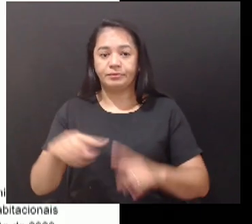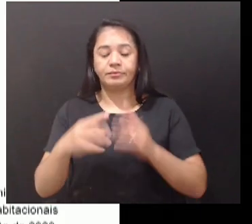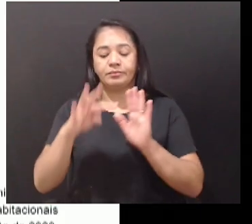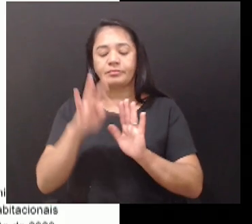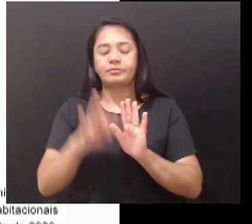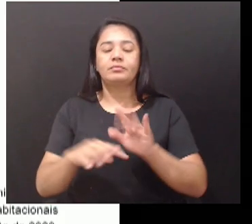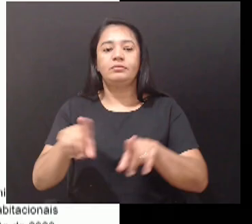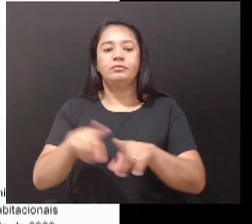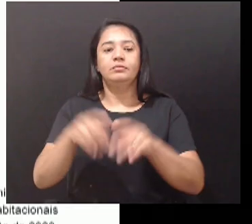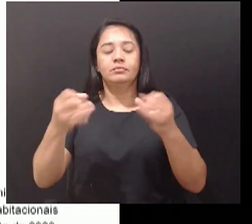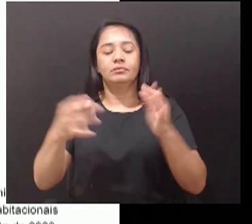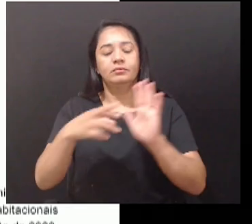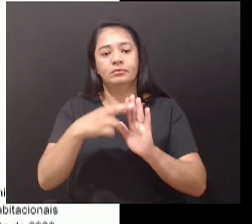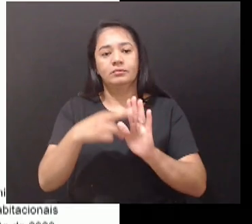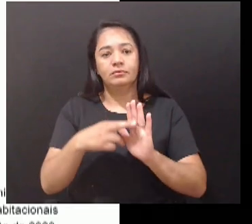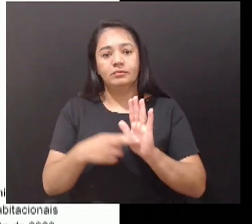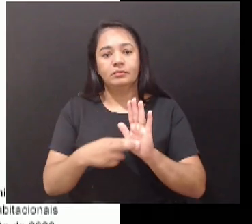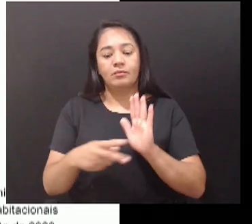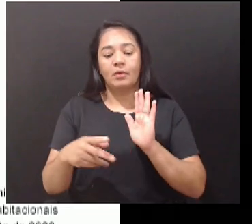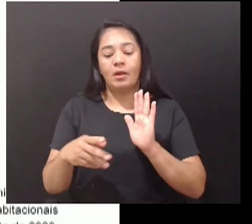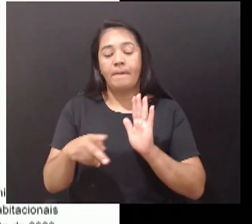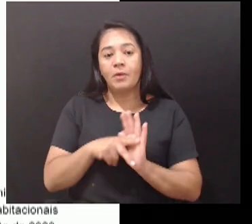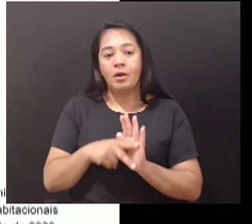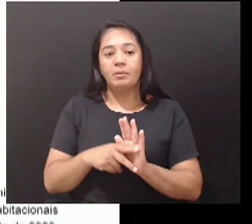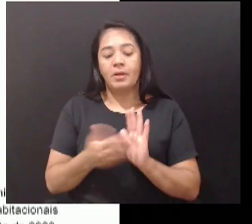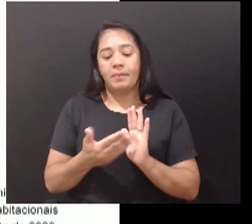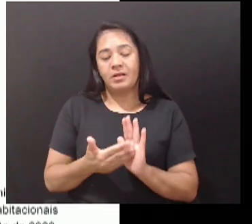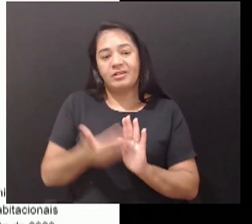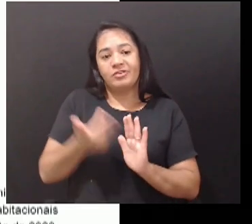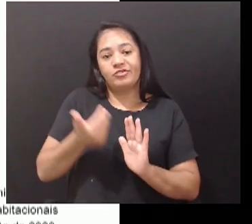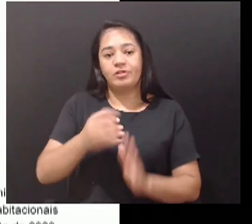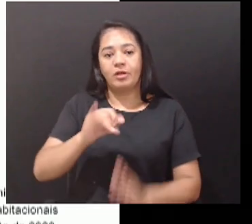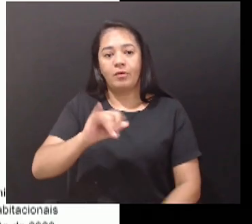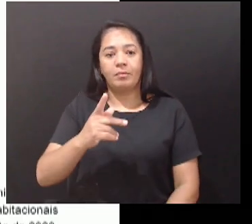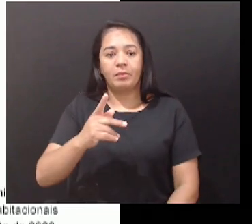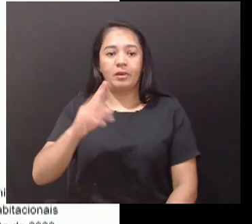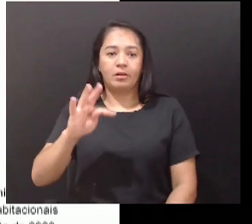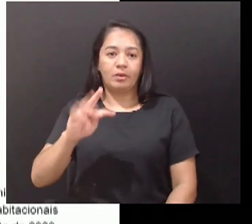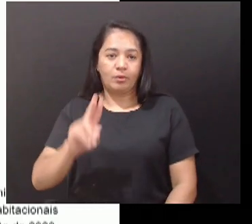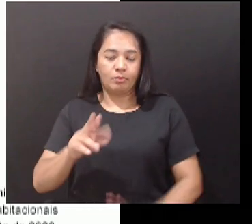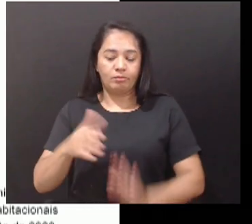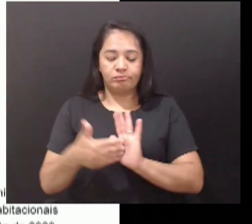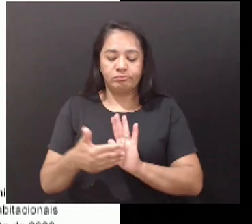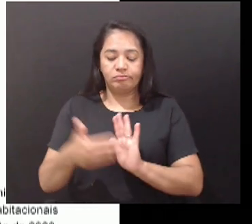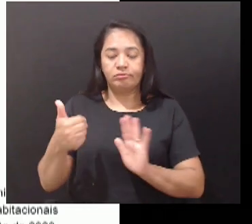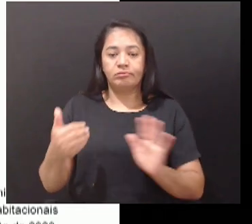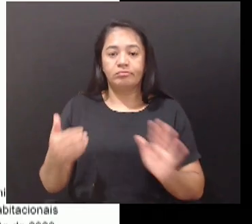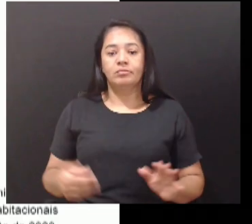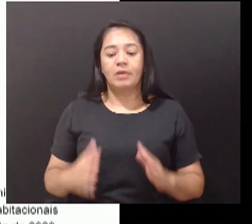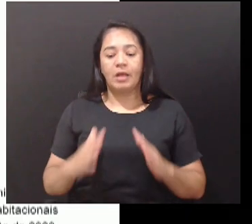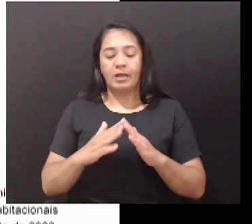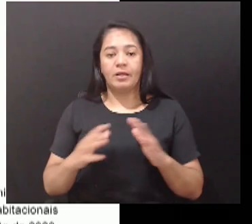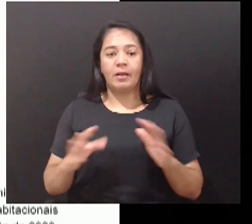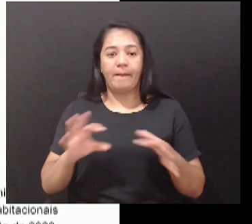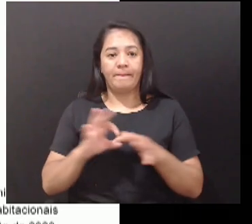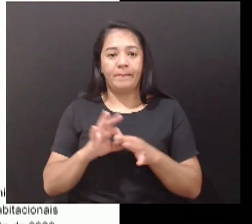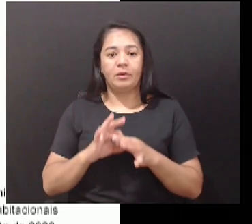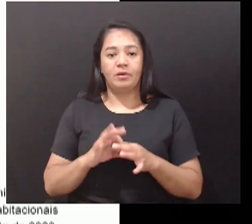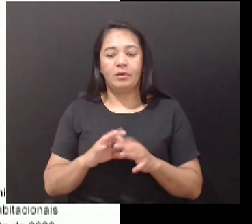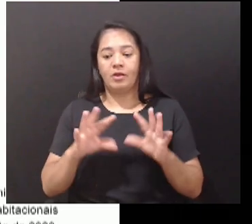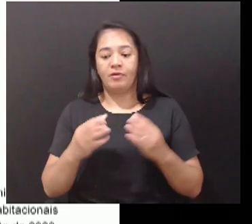de isenção do IPTU para os imóveis vinculados ao programa, beneficiando famílias com renda de